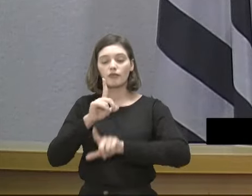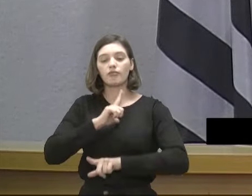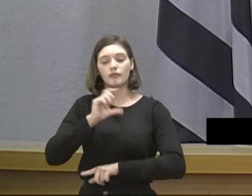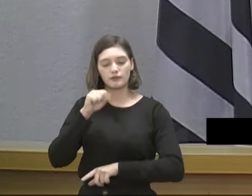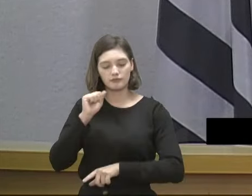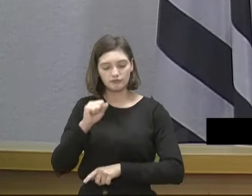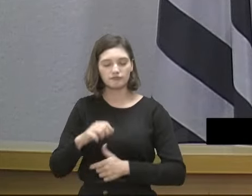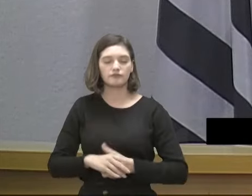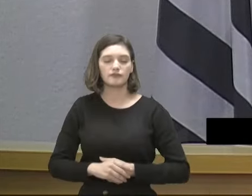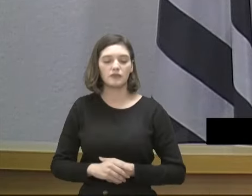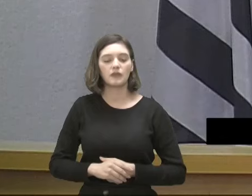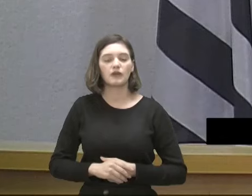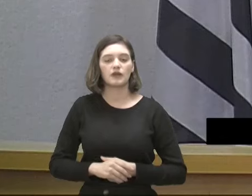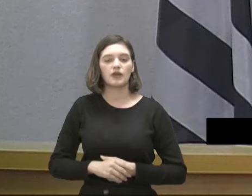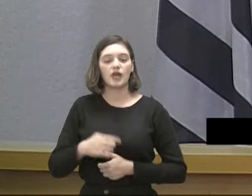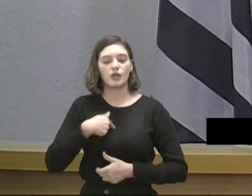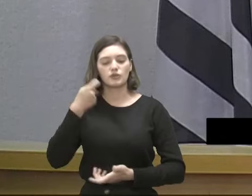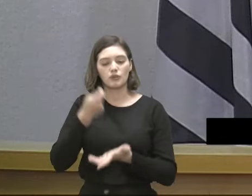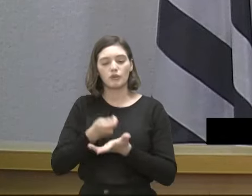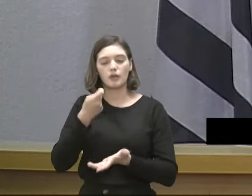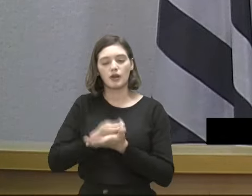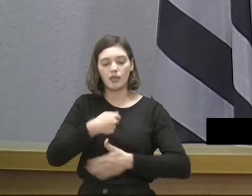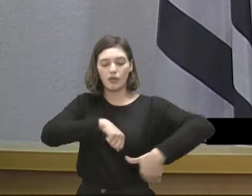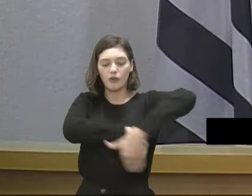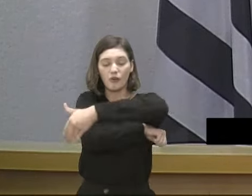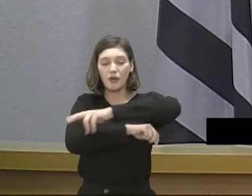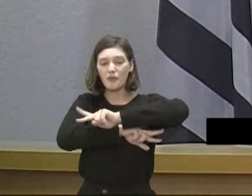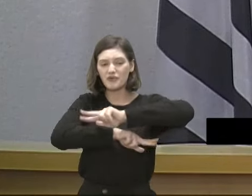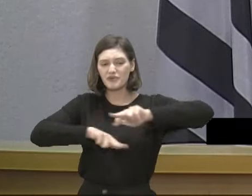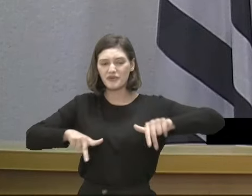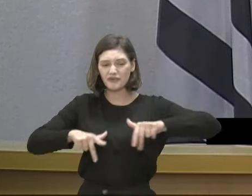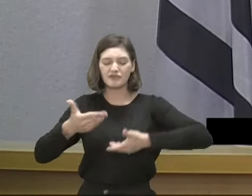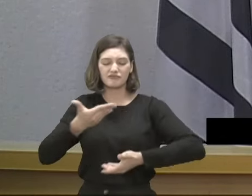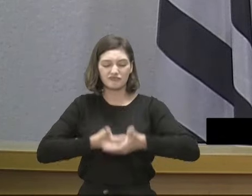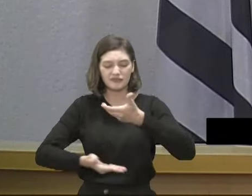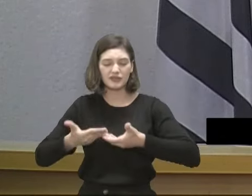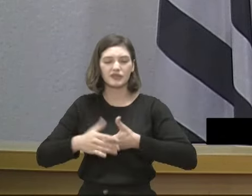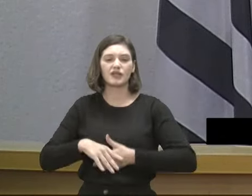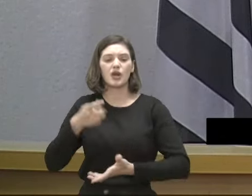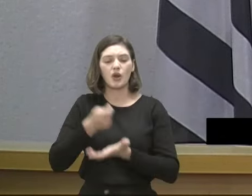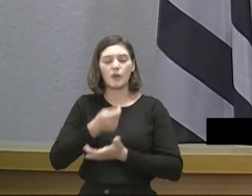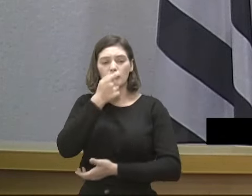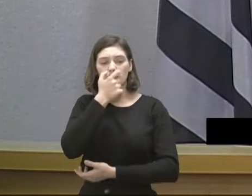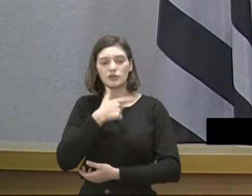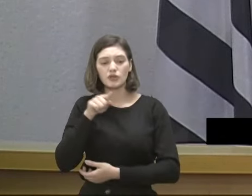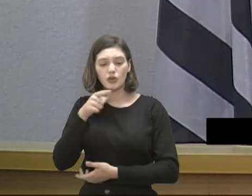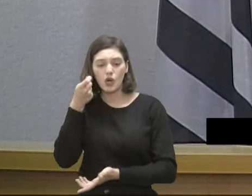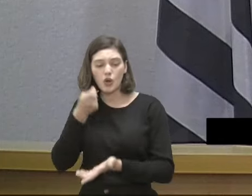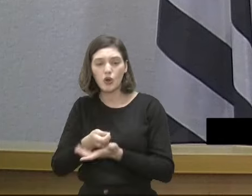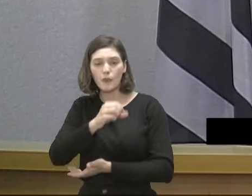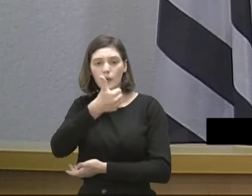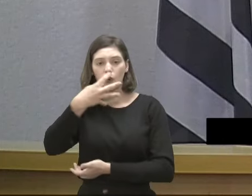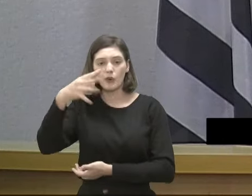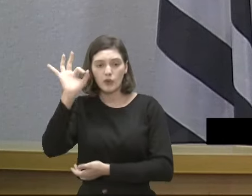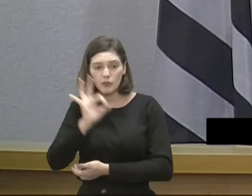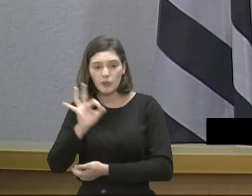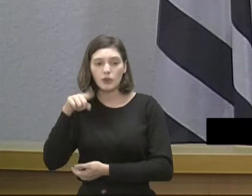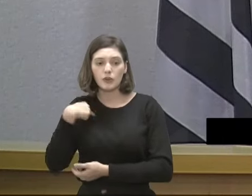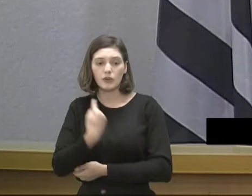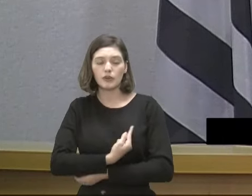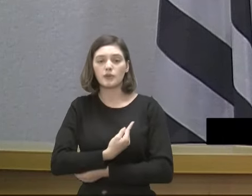consequências. E eu sou cobrado na rua por vários servidores que me cobram. Serginho, cobram 14% da